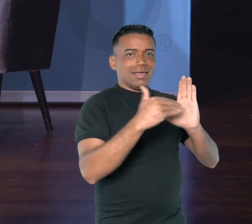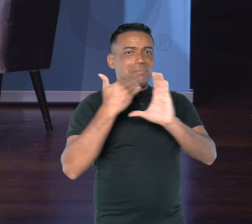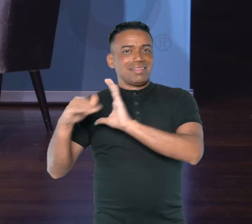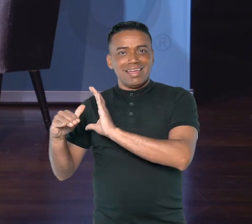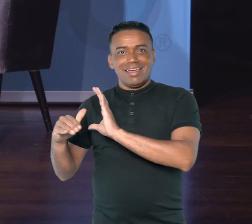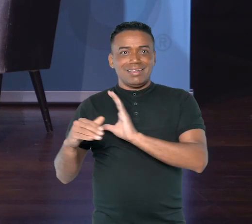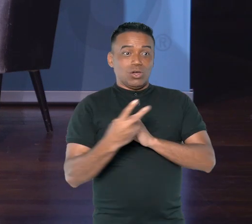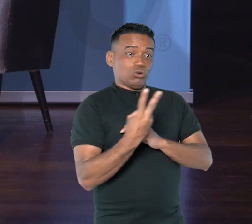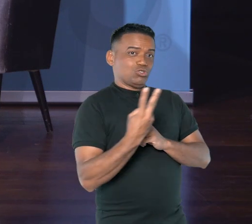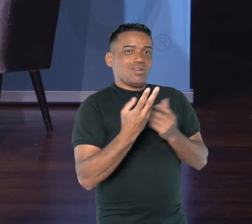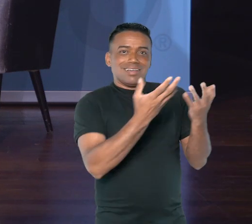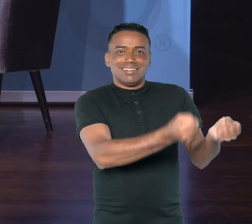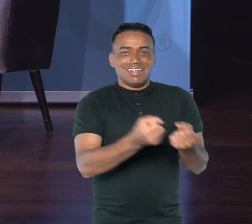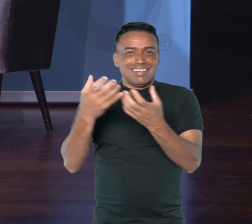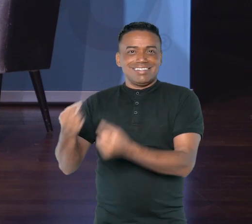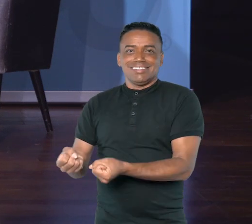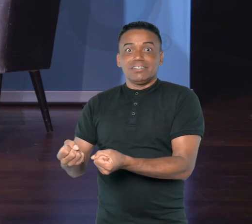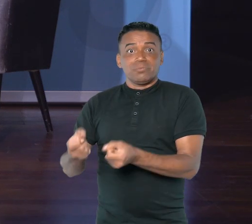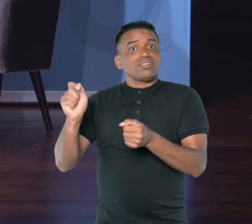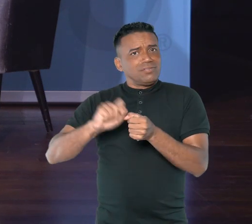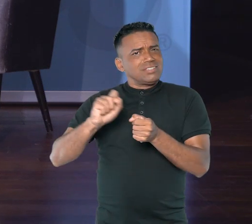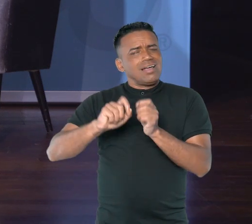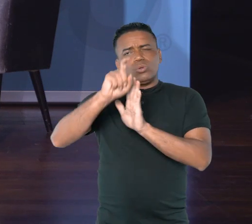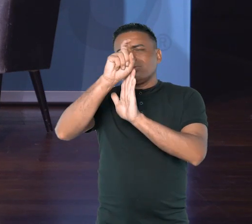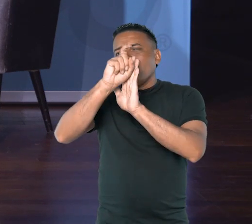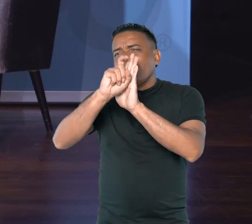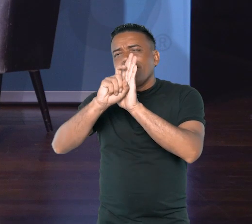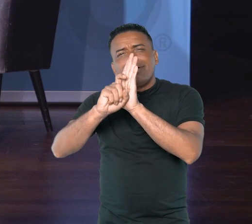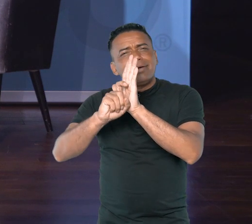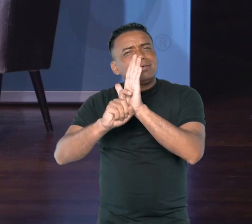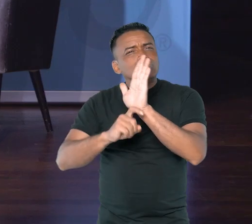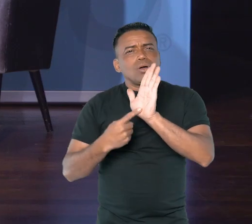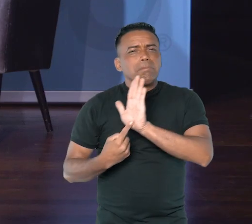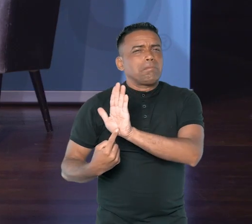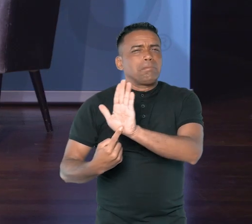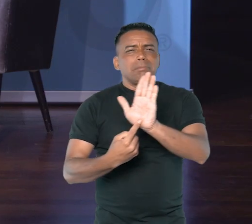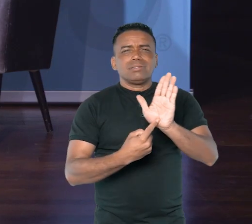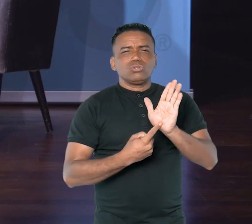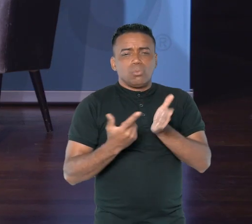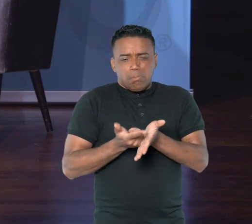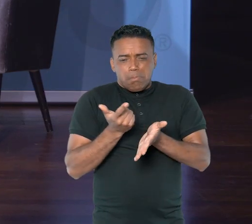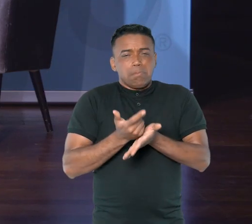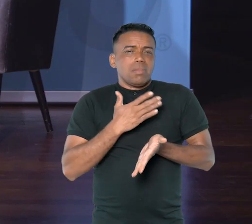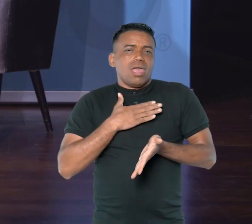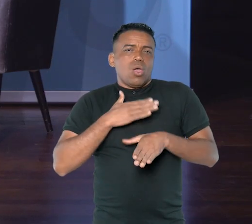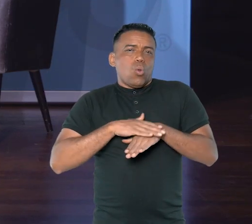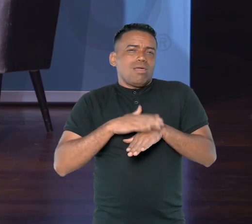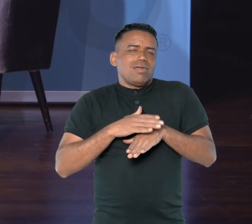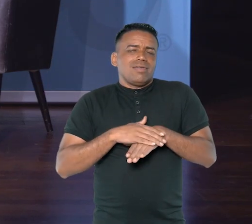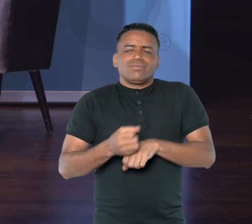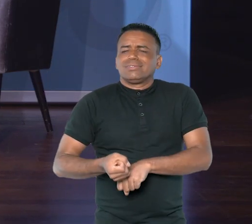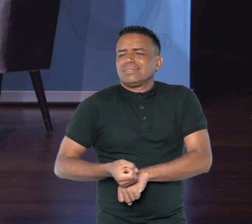sorte, aceitaram e fizeram textos assim que apresentaram os meus livros de uma maneira